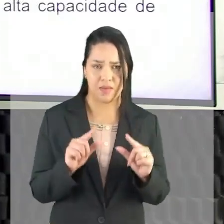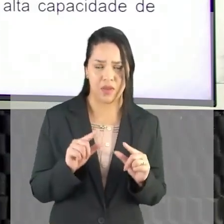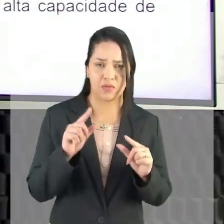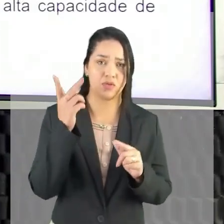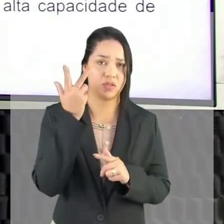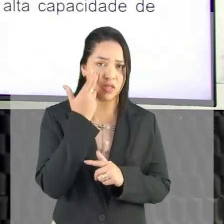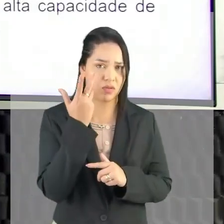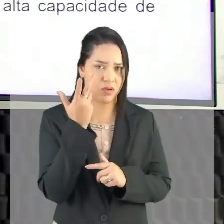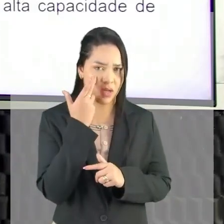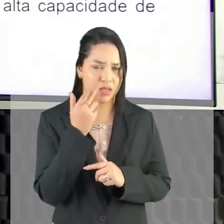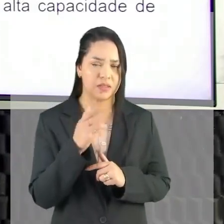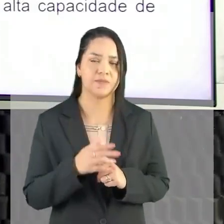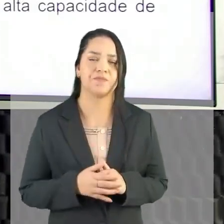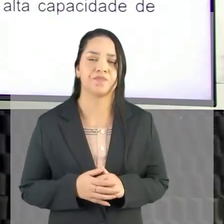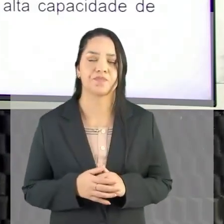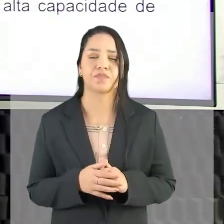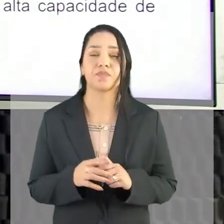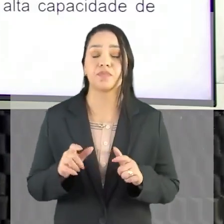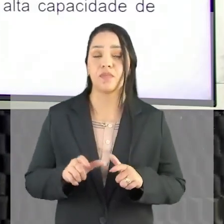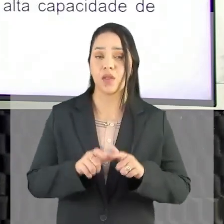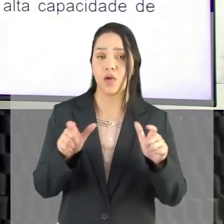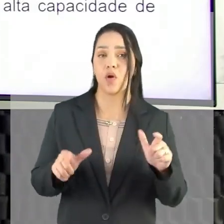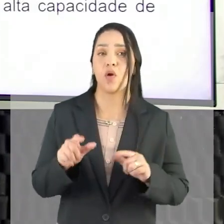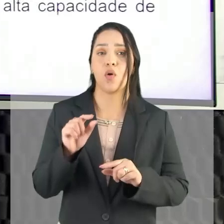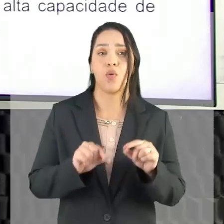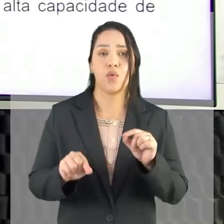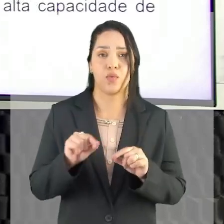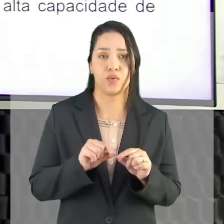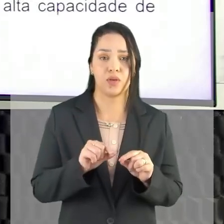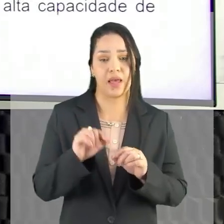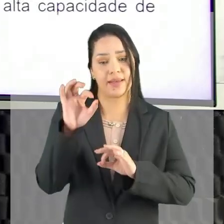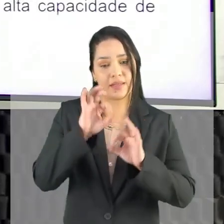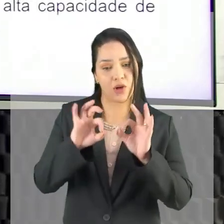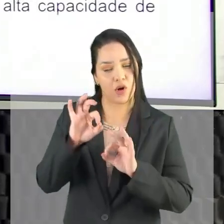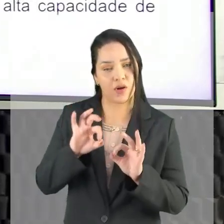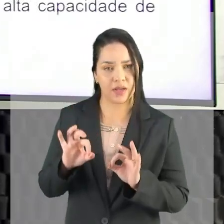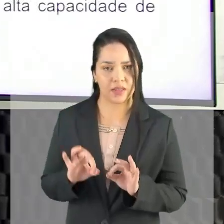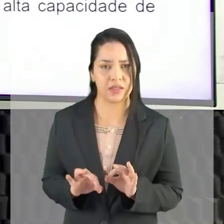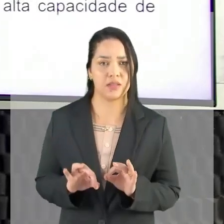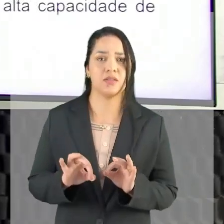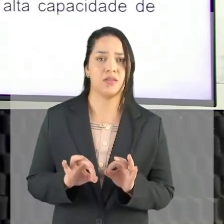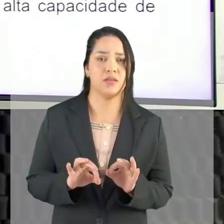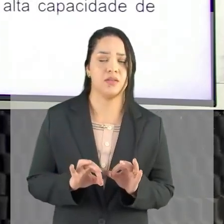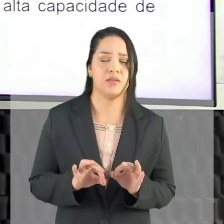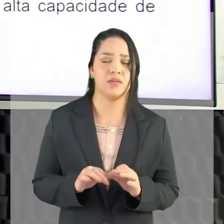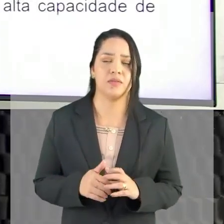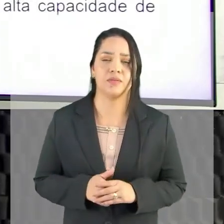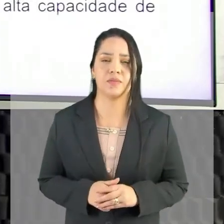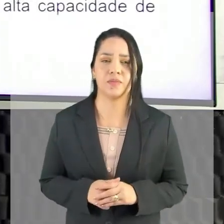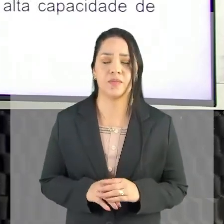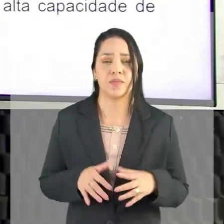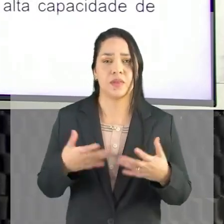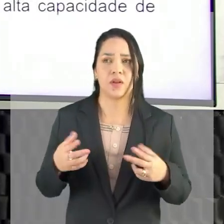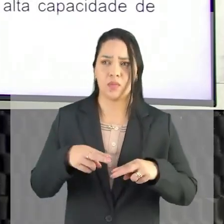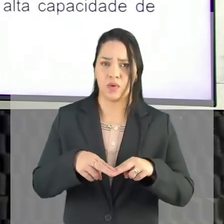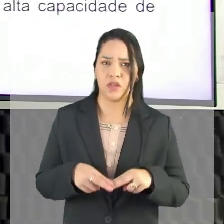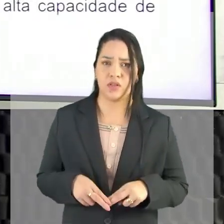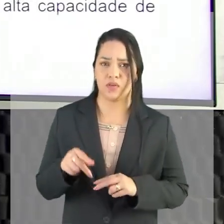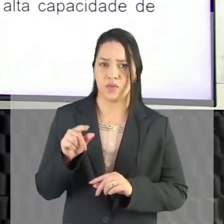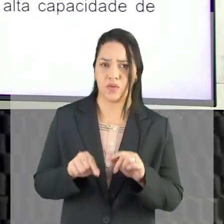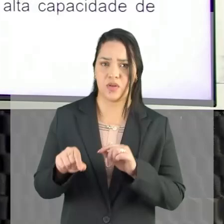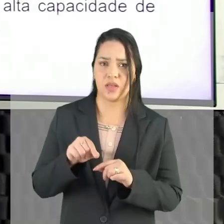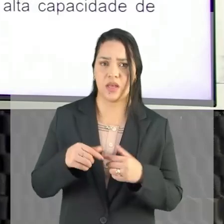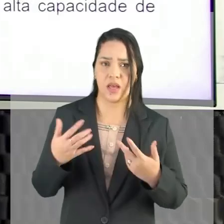elementos naturais, maior, portanto, será o rearranjo das condições ambientais. Então, o clima é